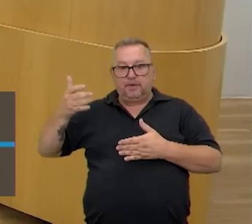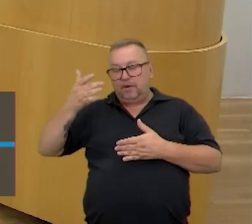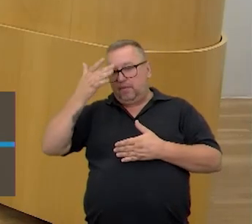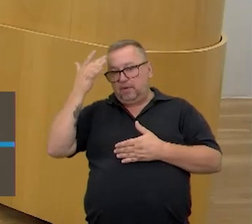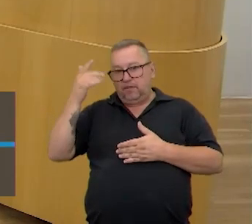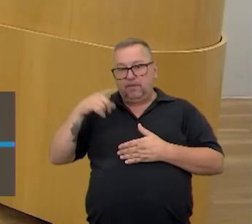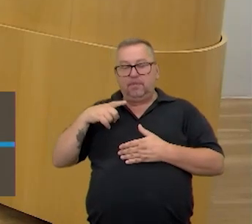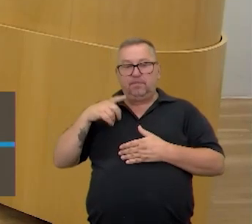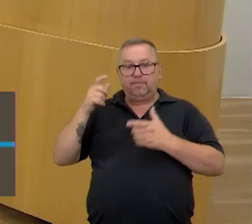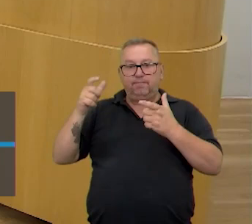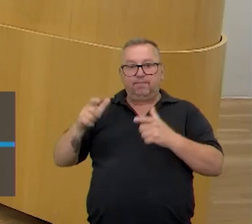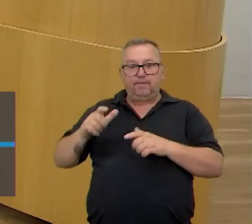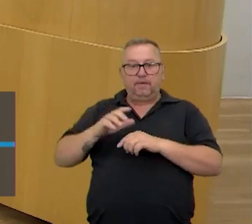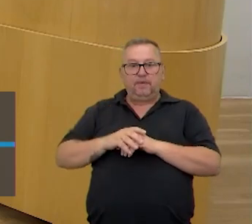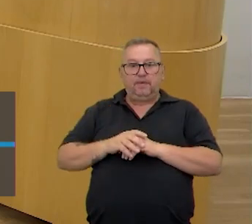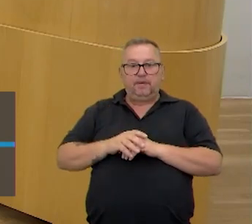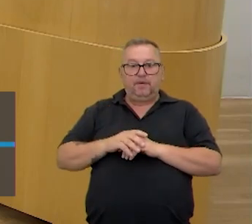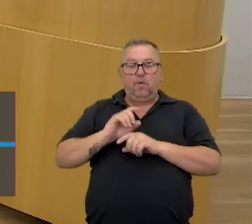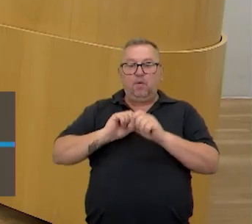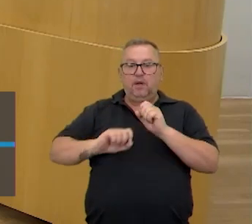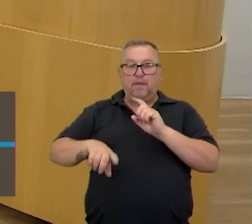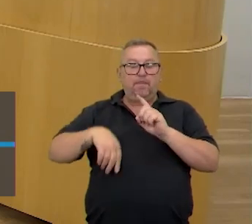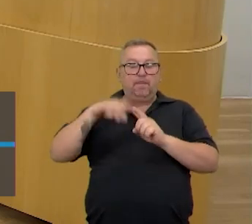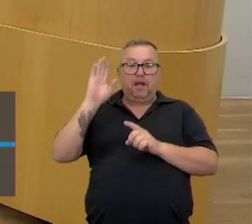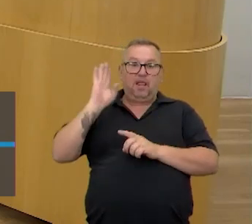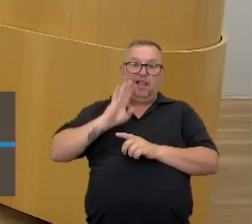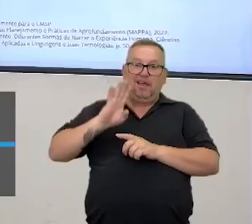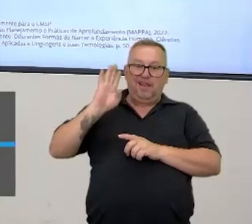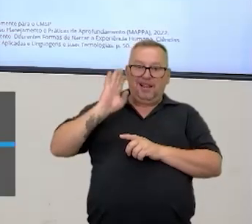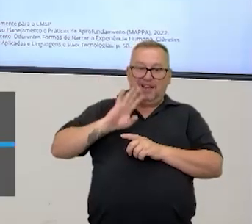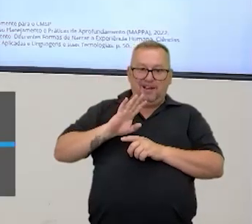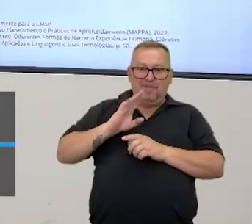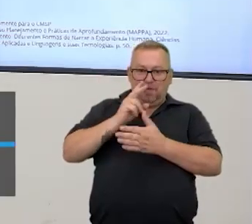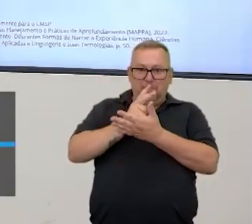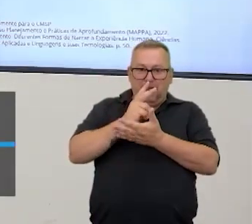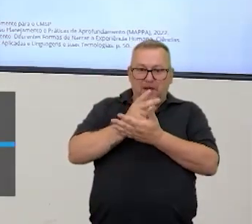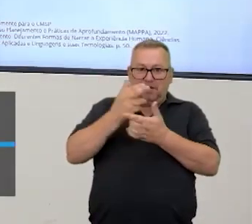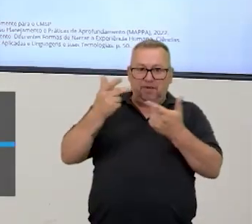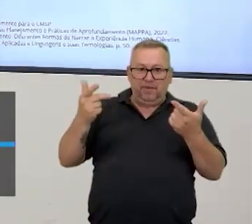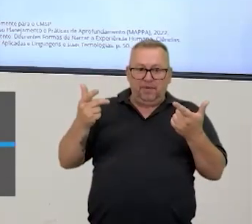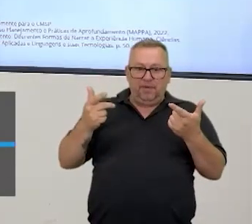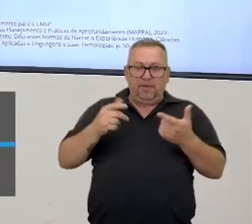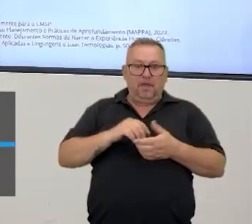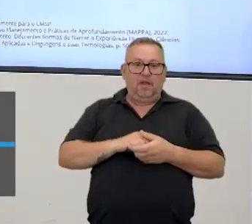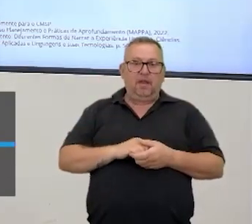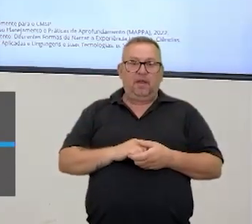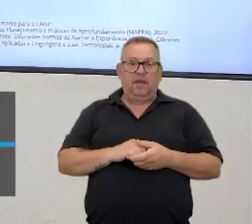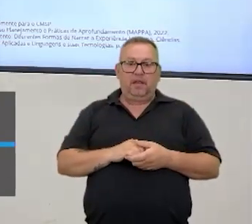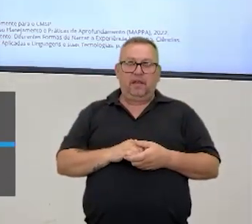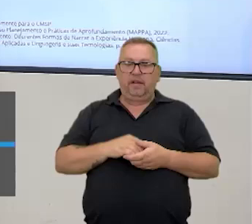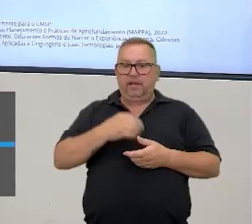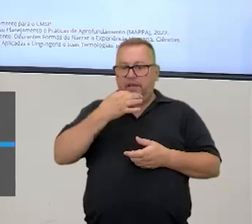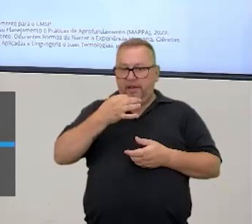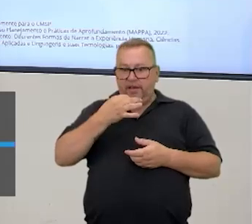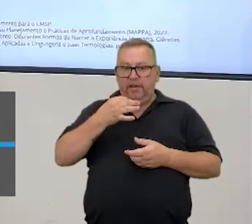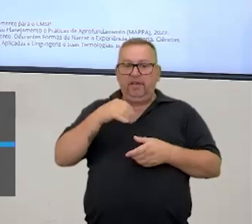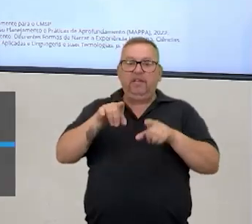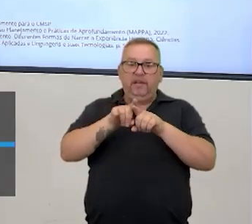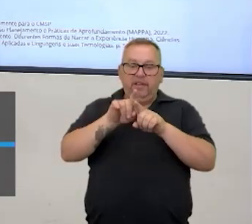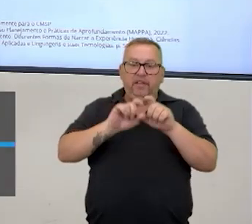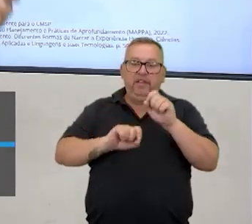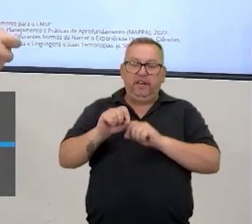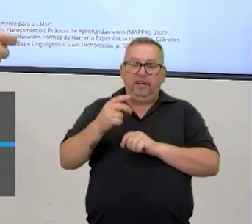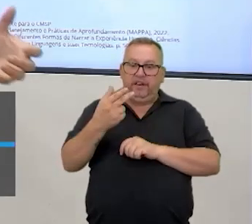de um morador local, a memória de um familiar falando sobre a memória do passado dele. Você acha que